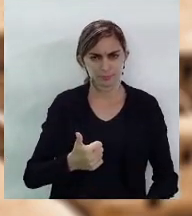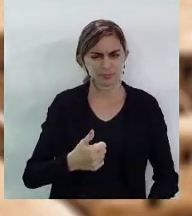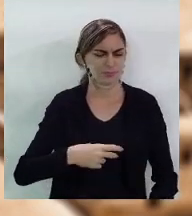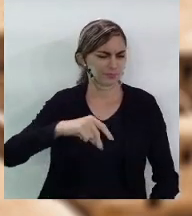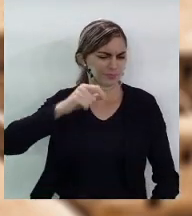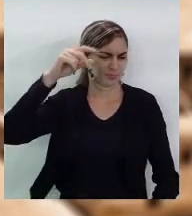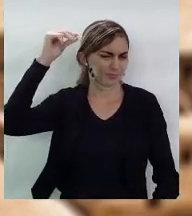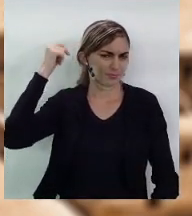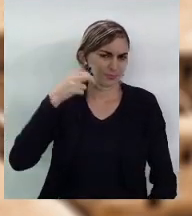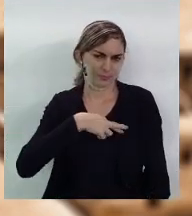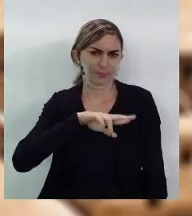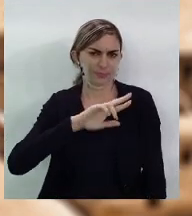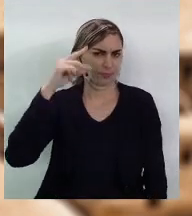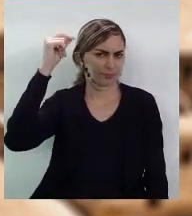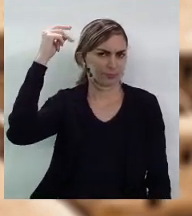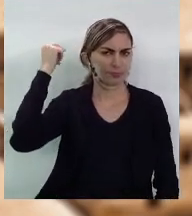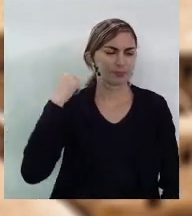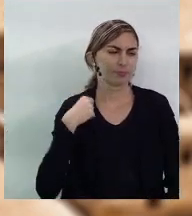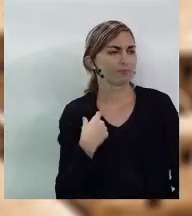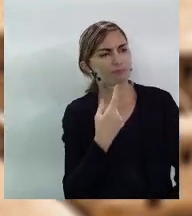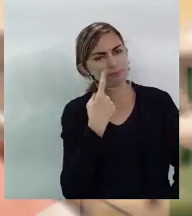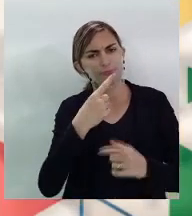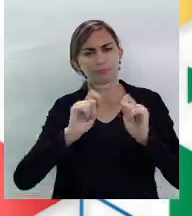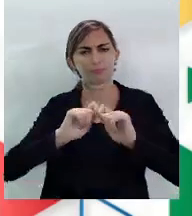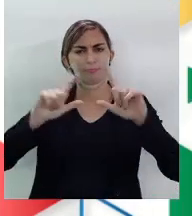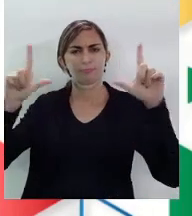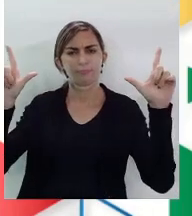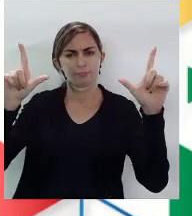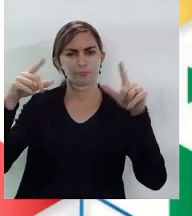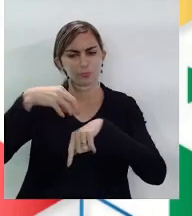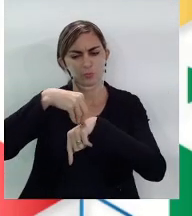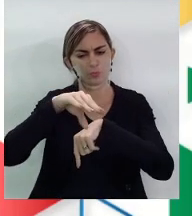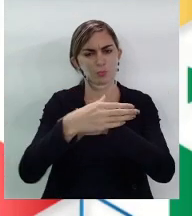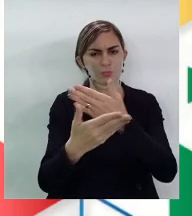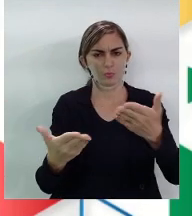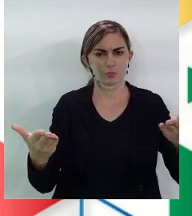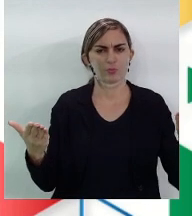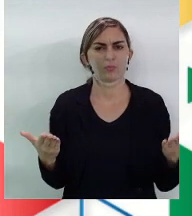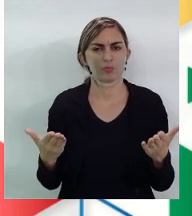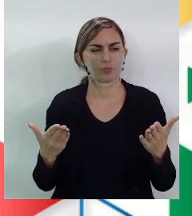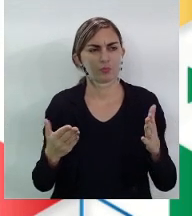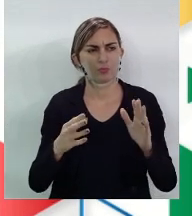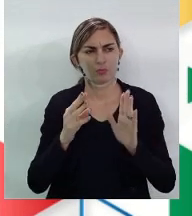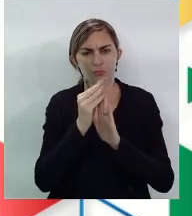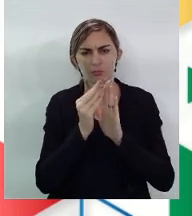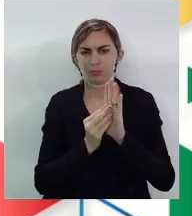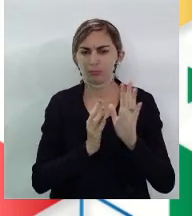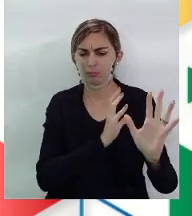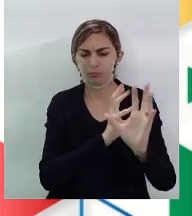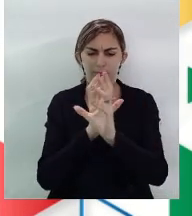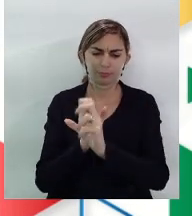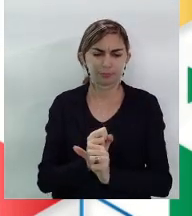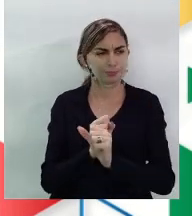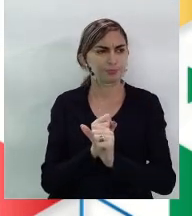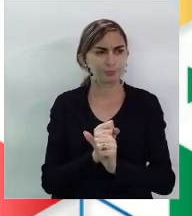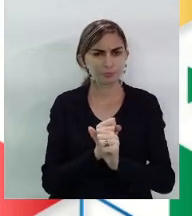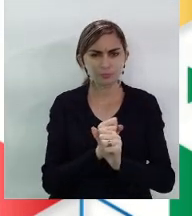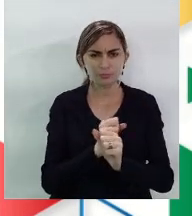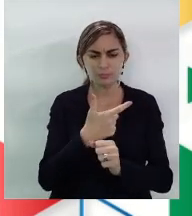muito antiga. Vamos lá, aqui na tela trago para vocês esses dados do censo.